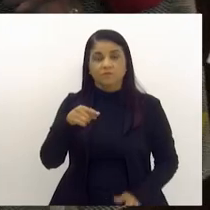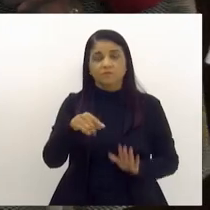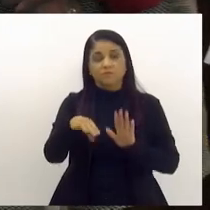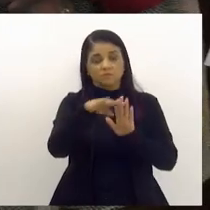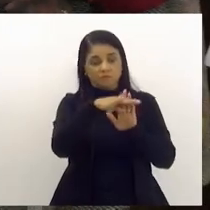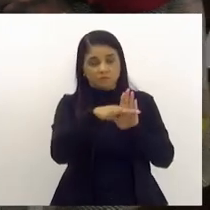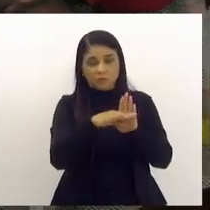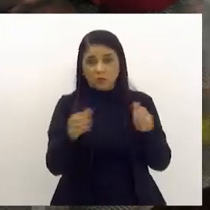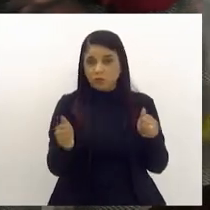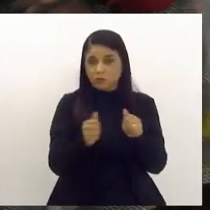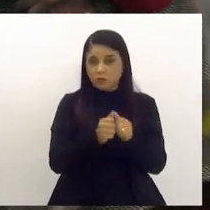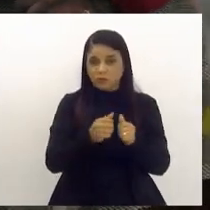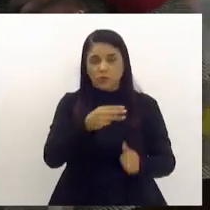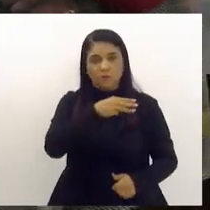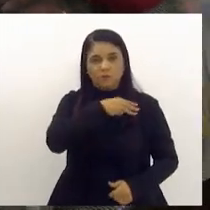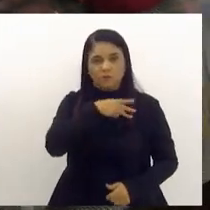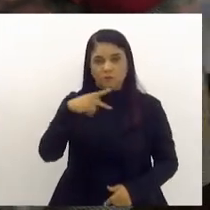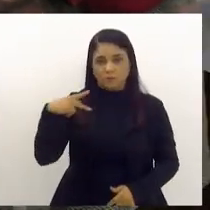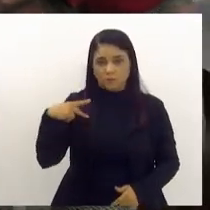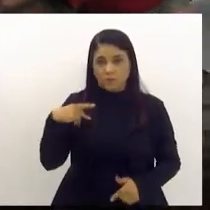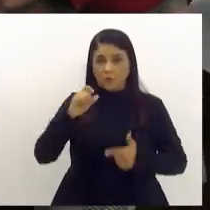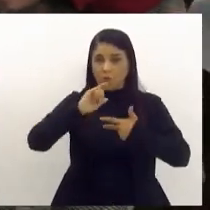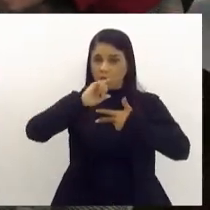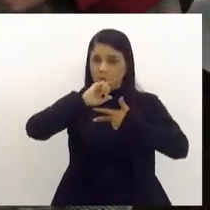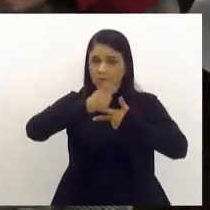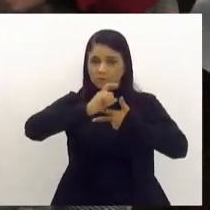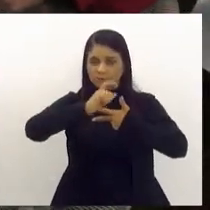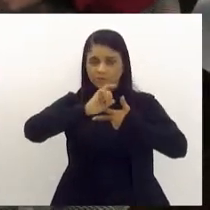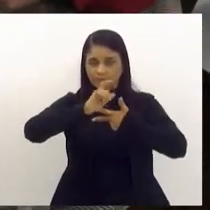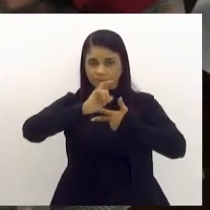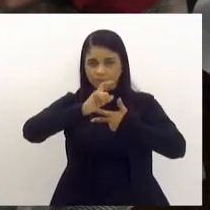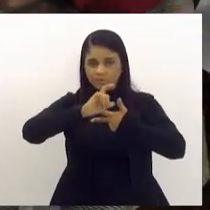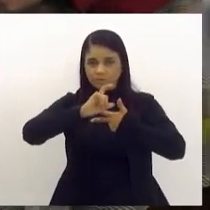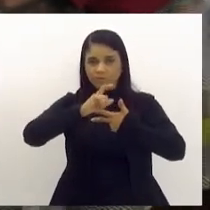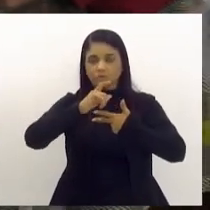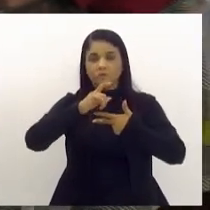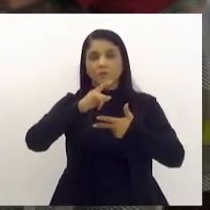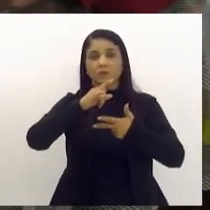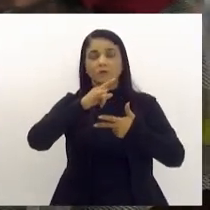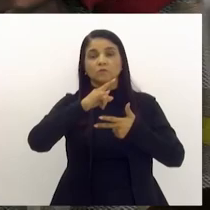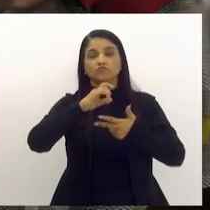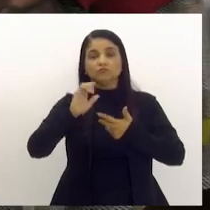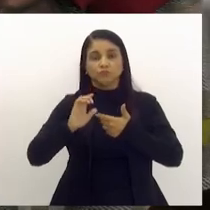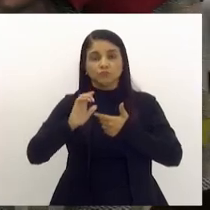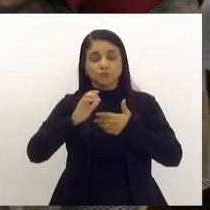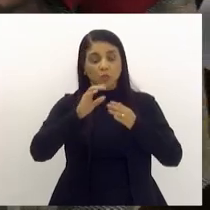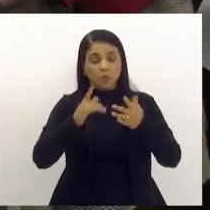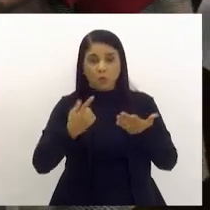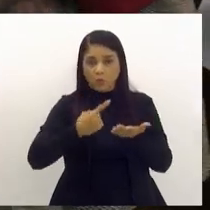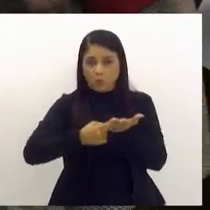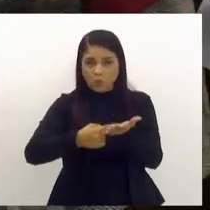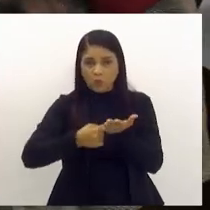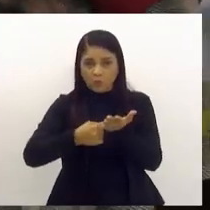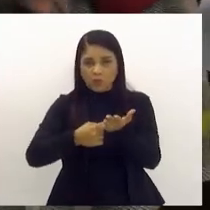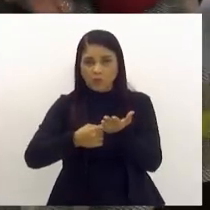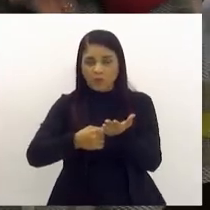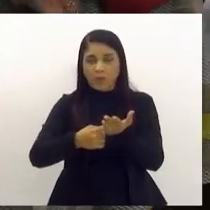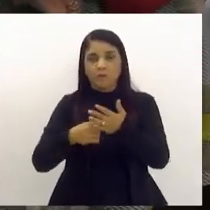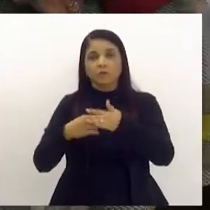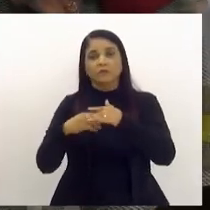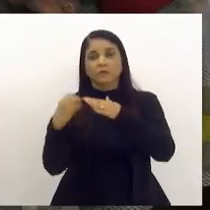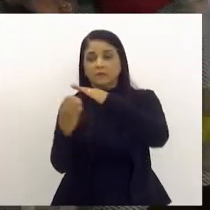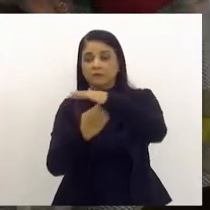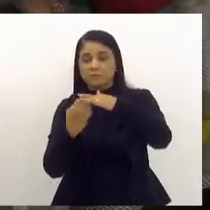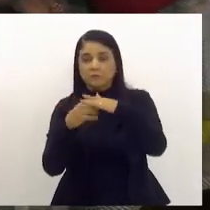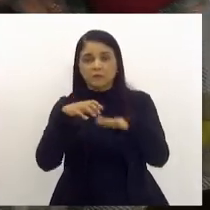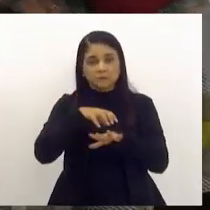junto ao Ministério Público, o Executivo possa fazer um termo de conduta com as empresas que fornecem